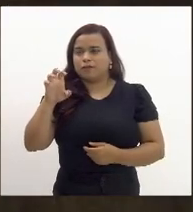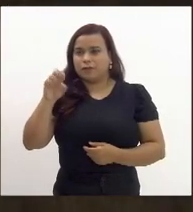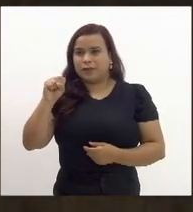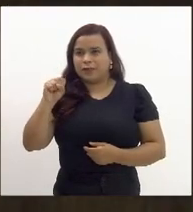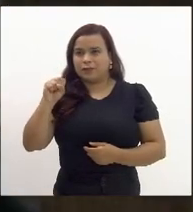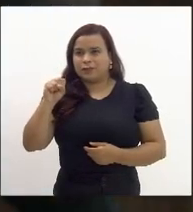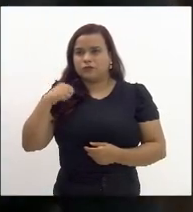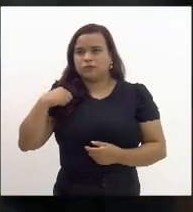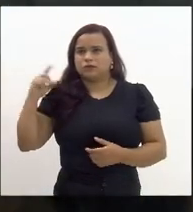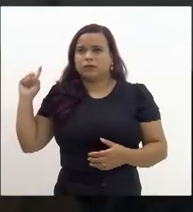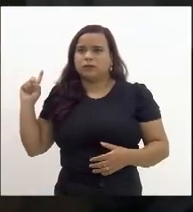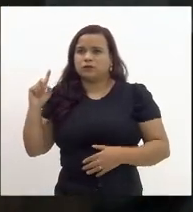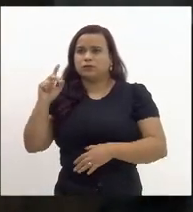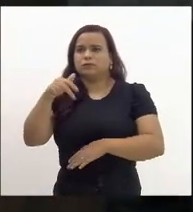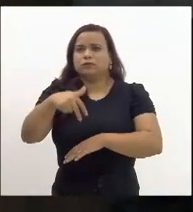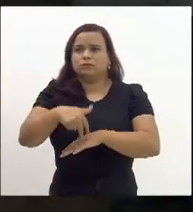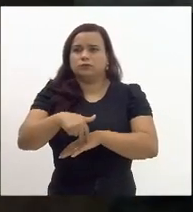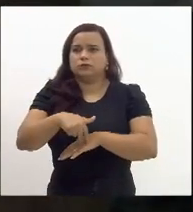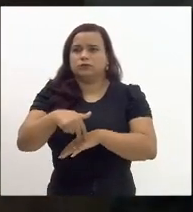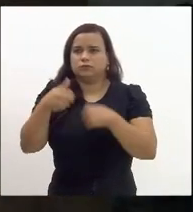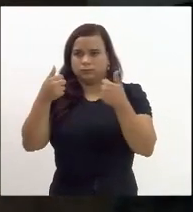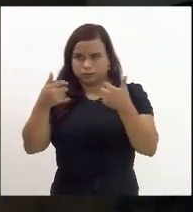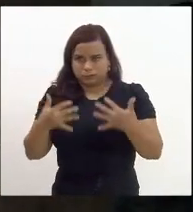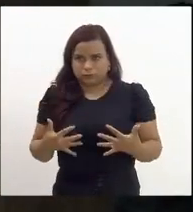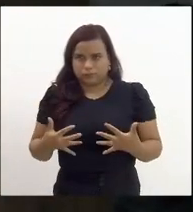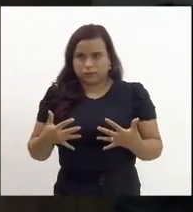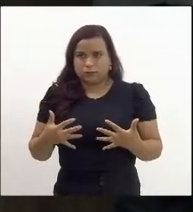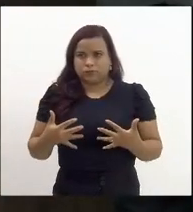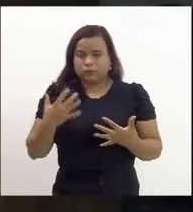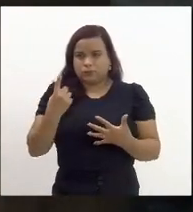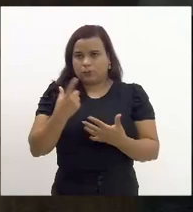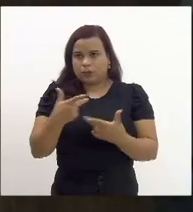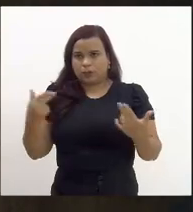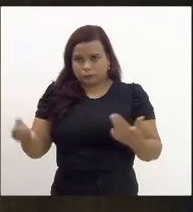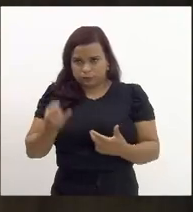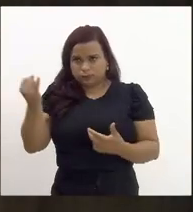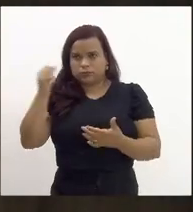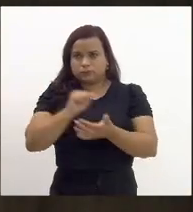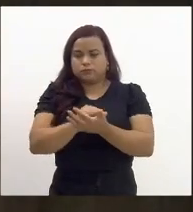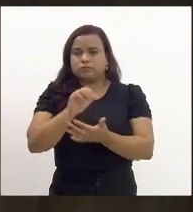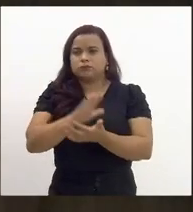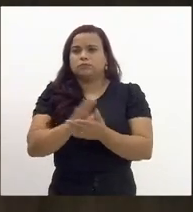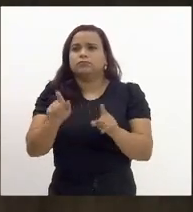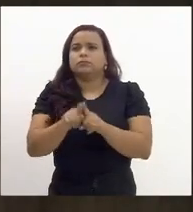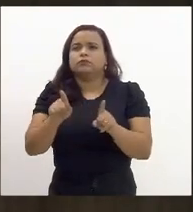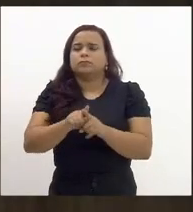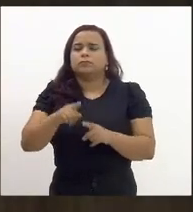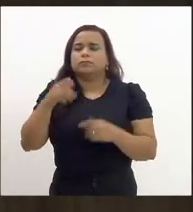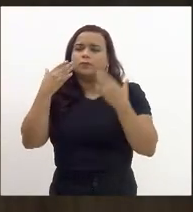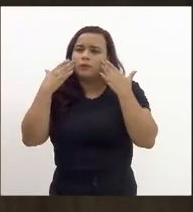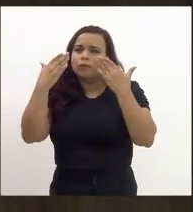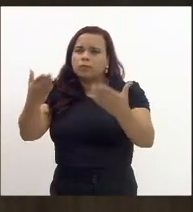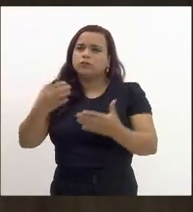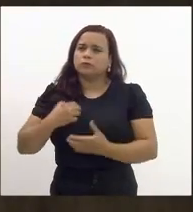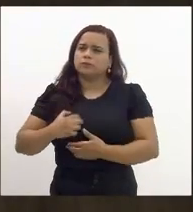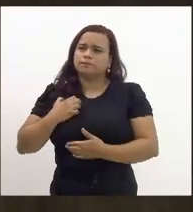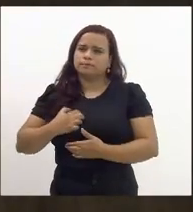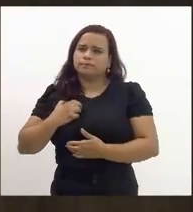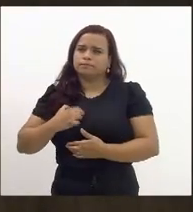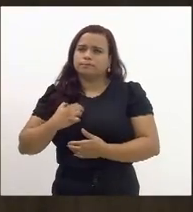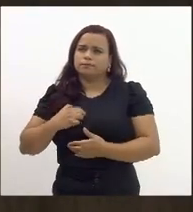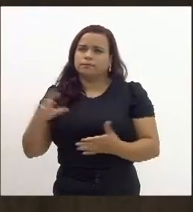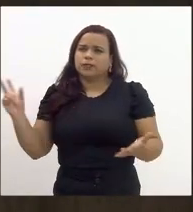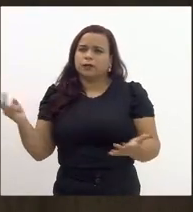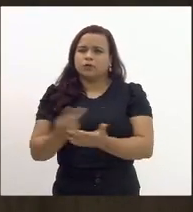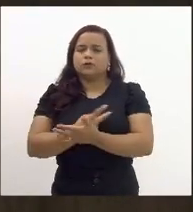vim aqui fazer uma constatação e também mostrar a indignação com o que